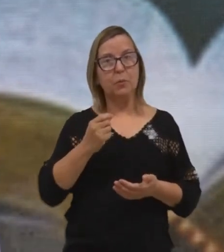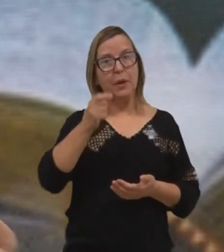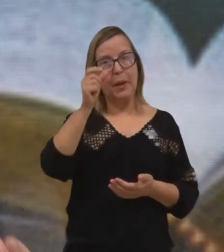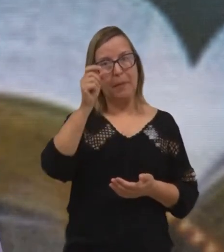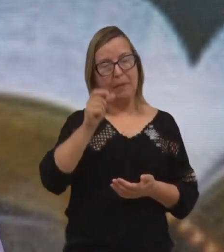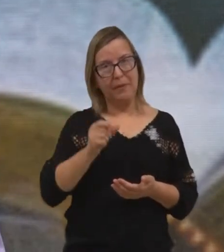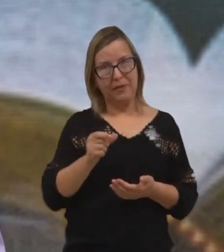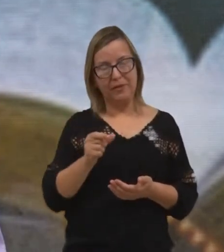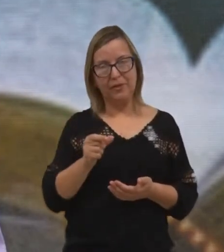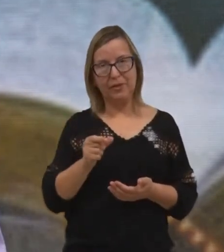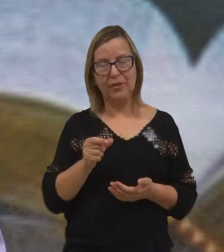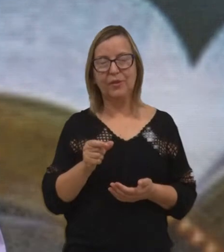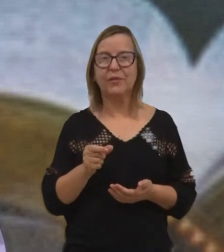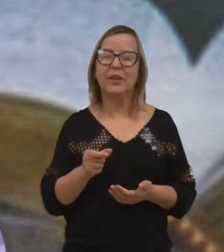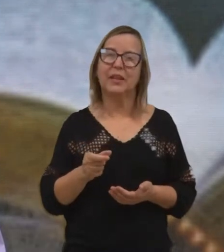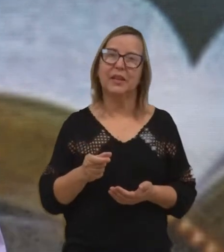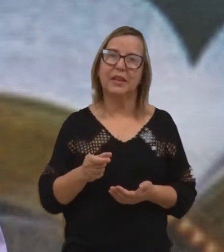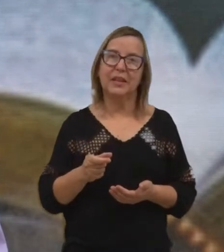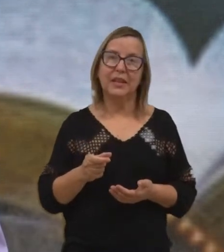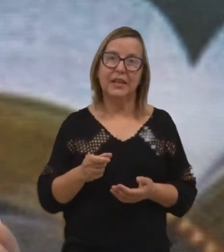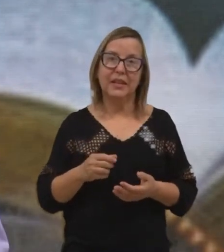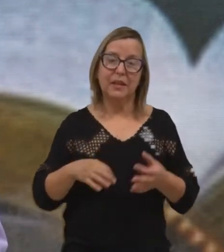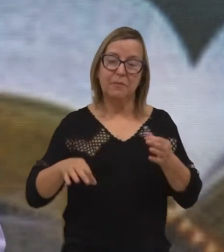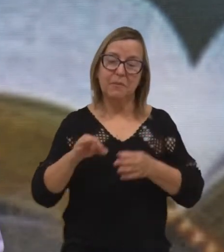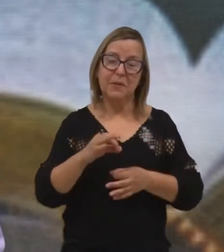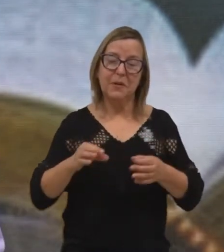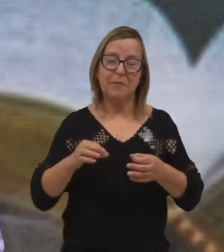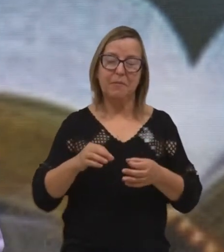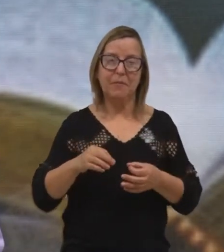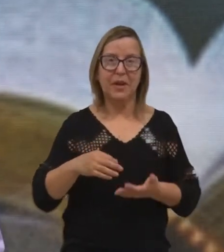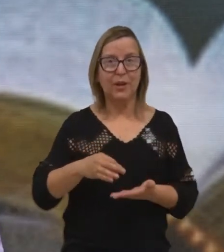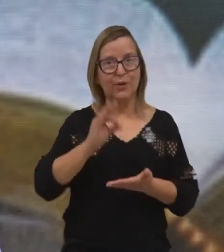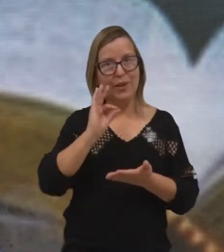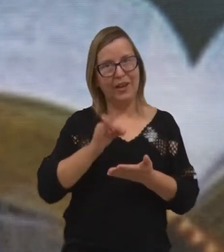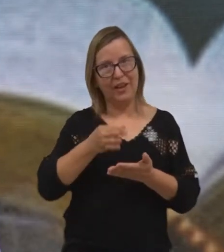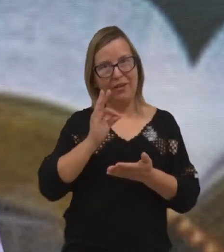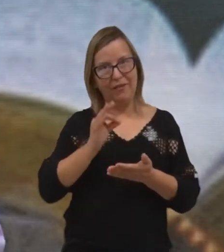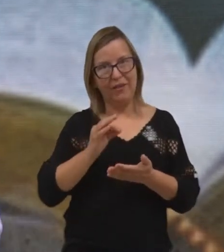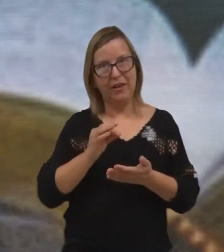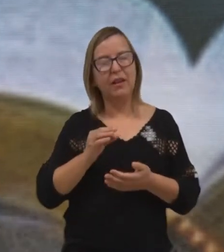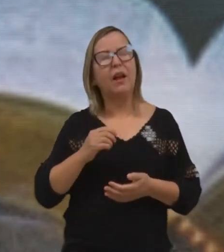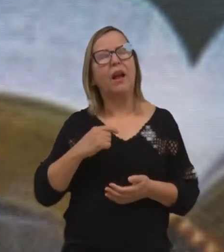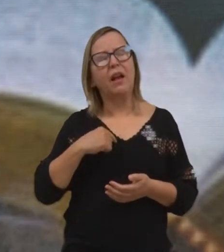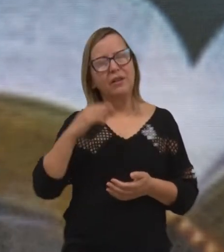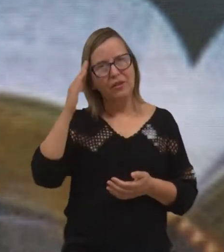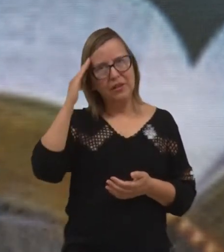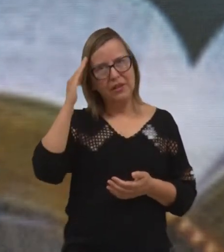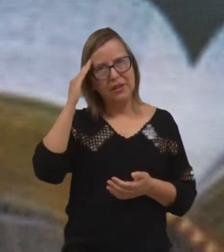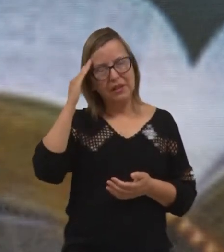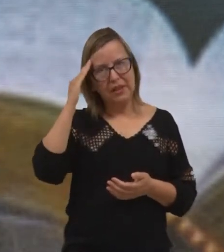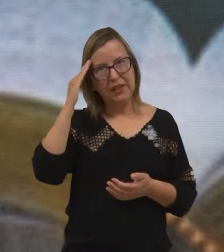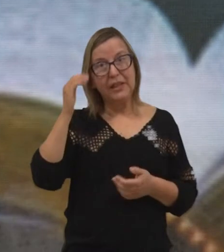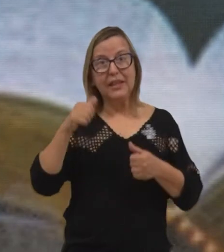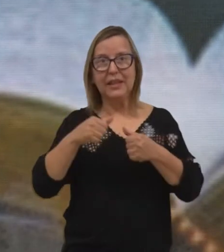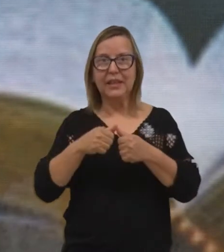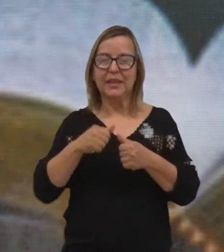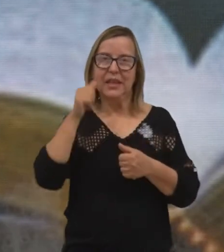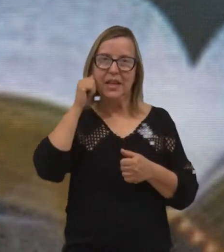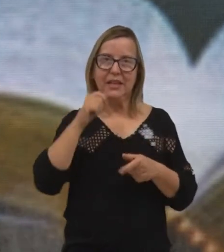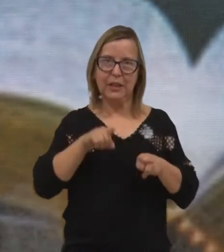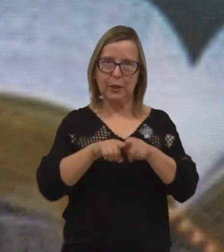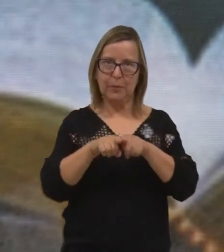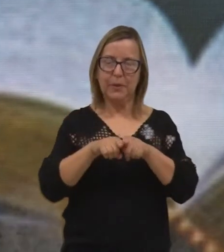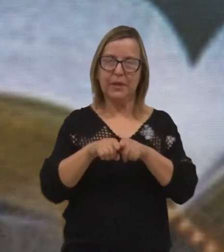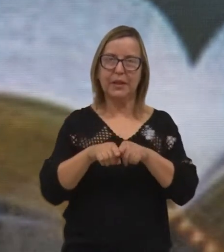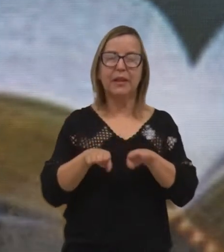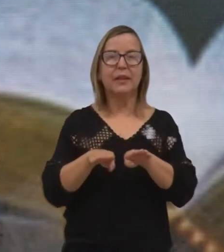está dedicando a sua vida a servir ali. E eu sei de que, por exemplo, essa irmã serve em outros momentos, porque ela